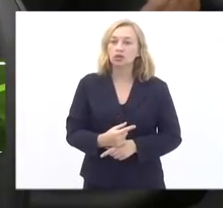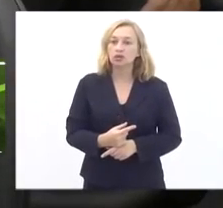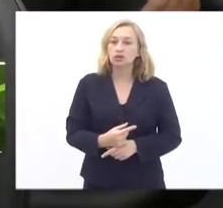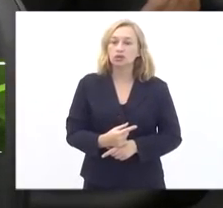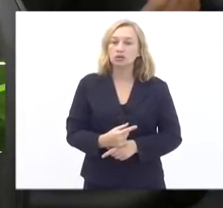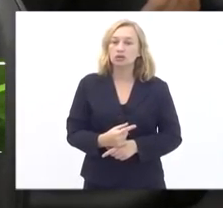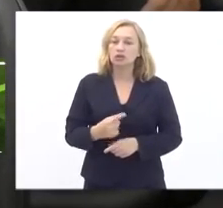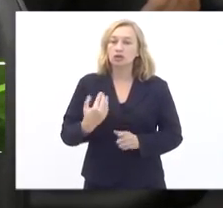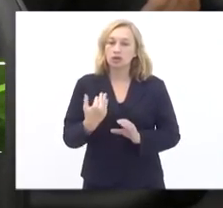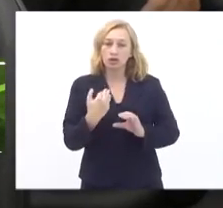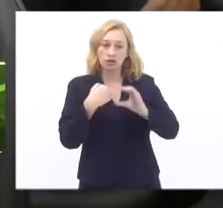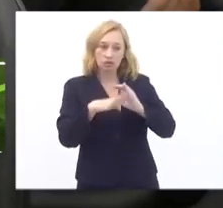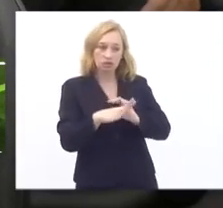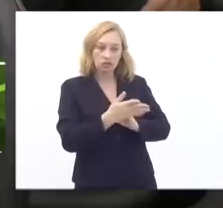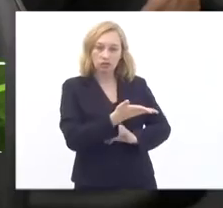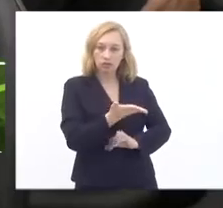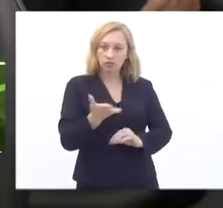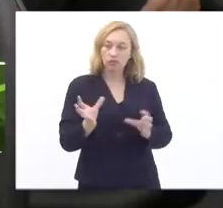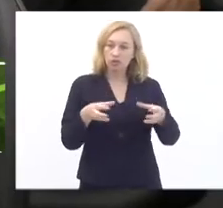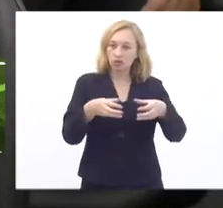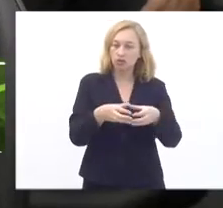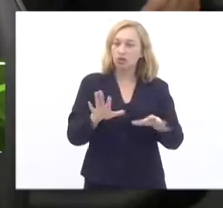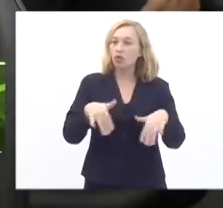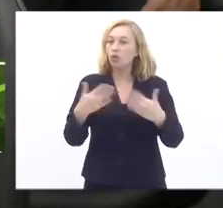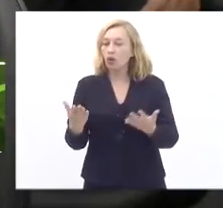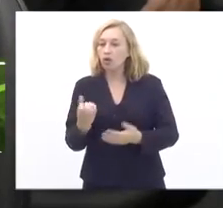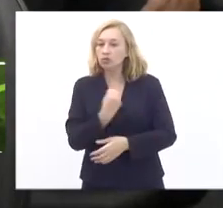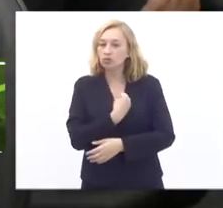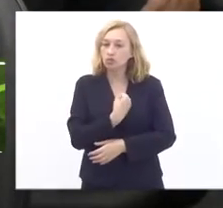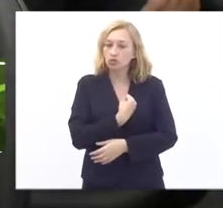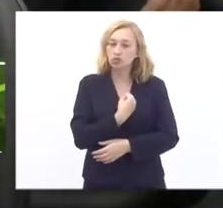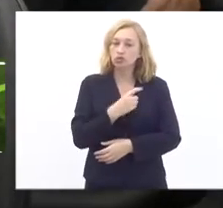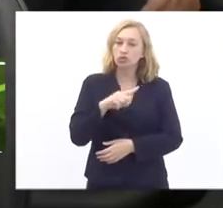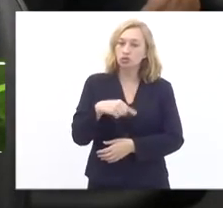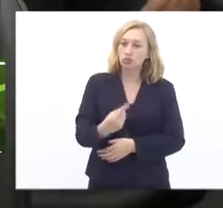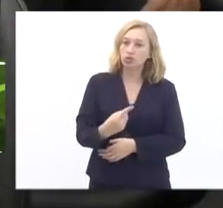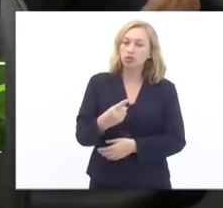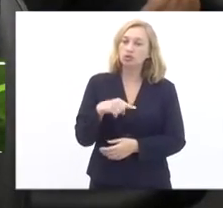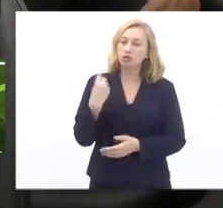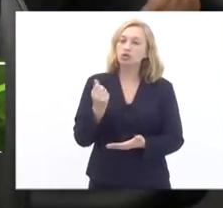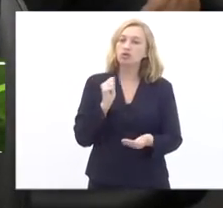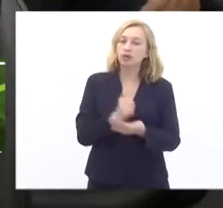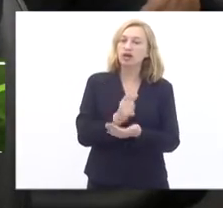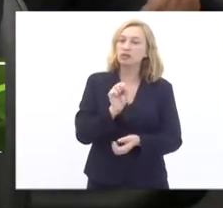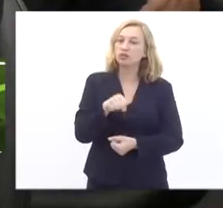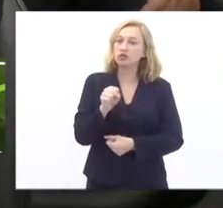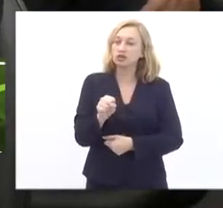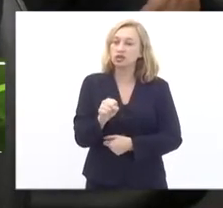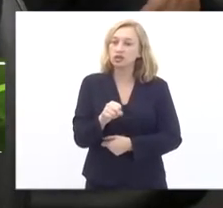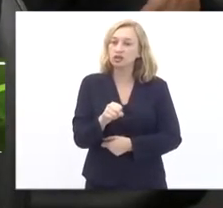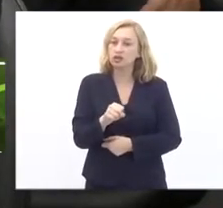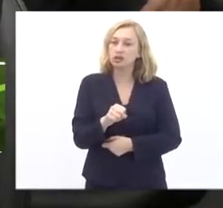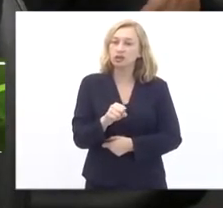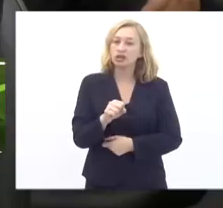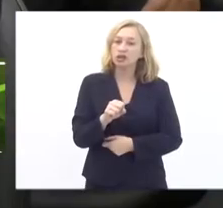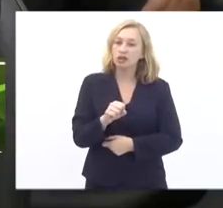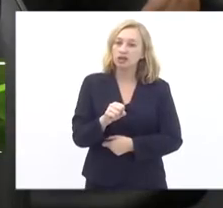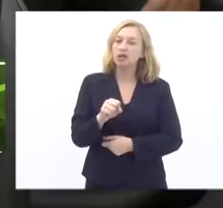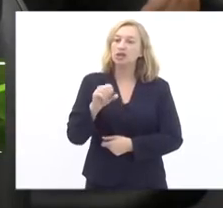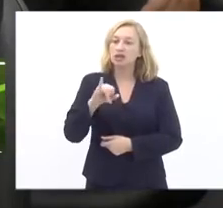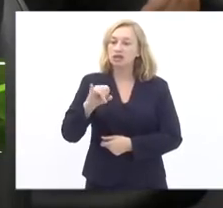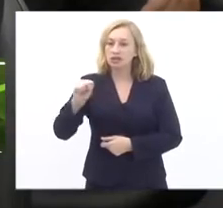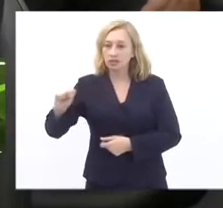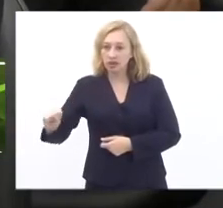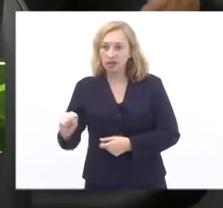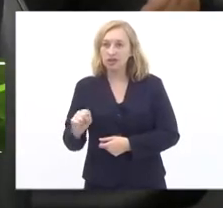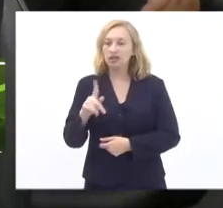essa comissão. Qual é o número, o percentual, mas nós pagamos sim as alíquotas, pagamos ICMS.